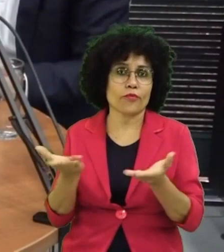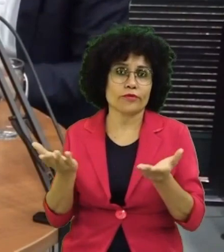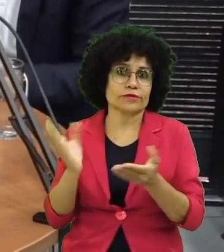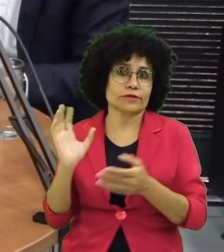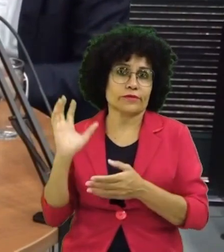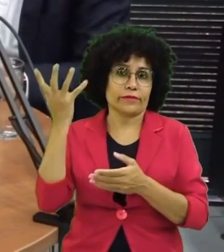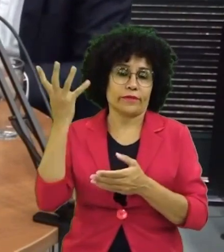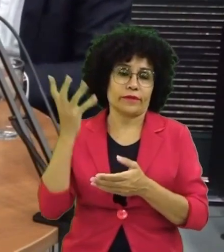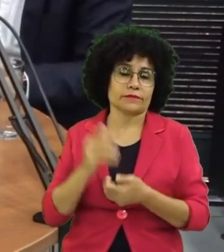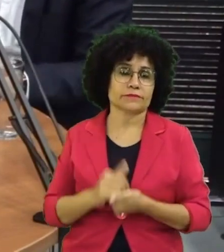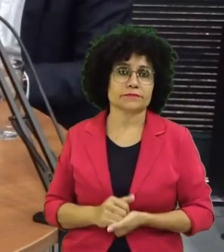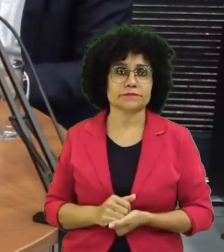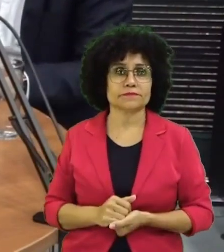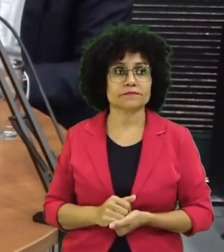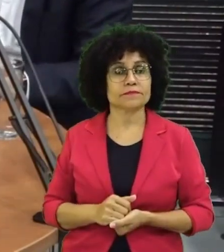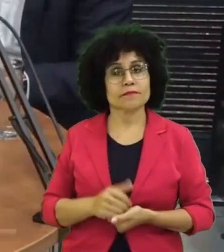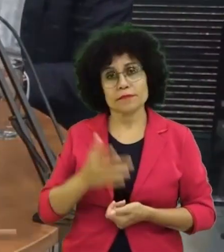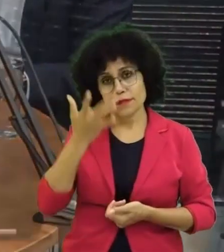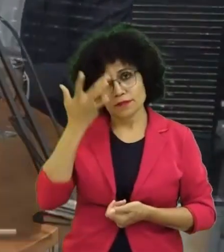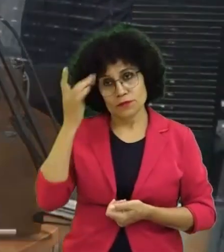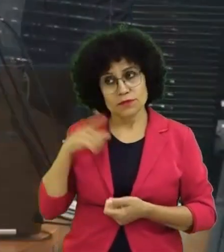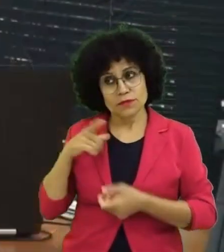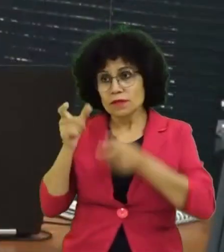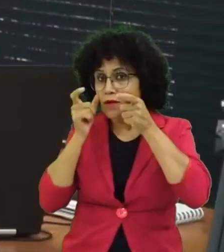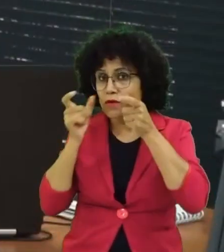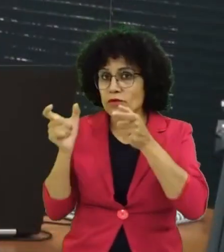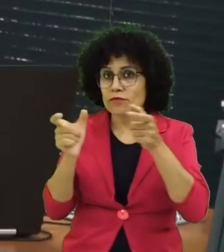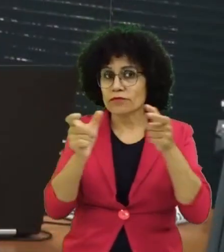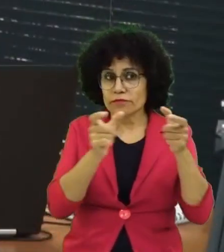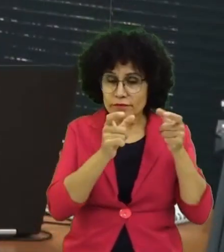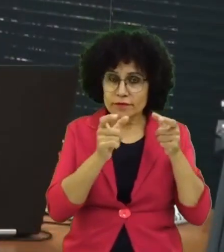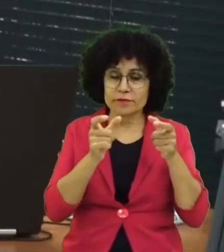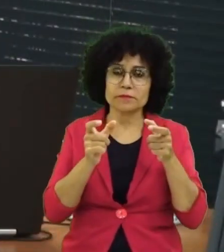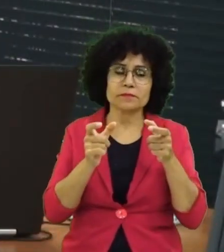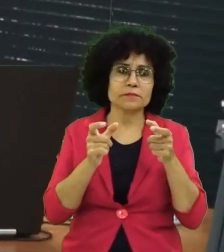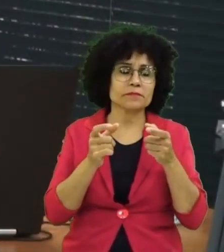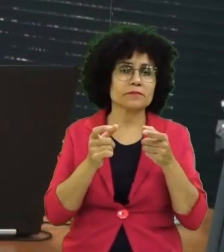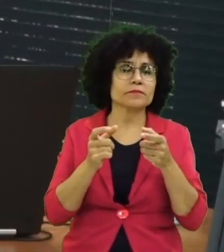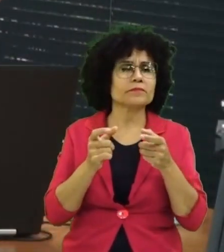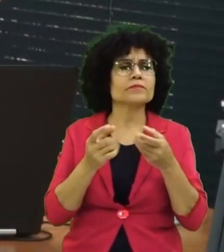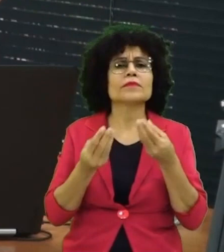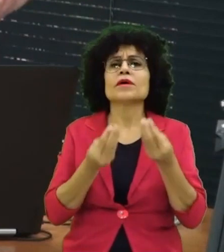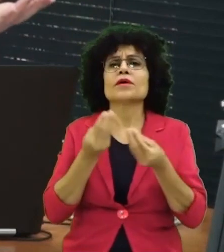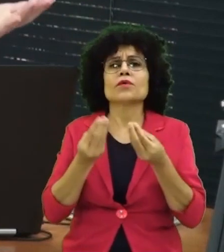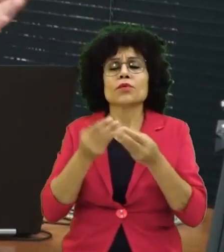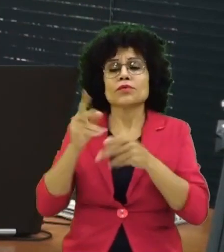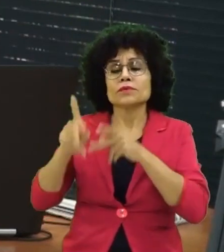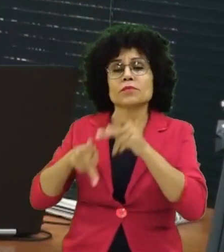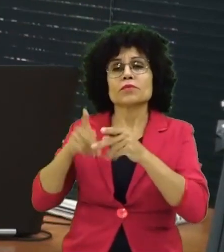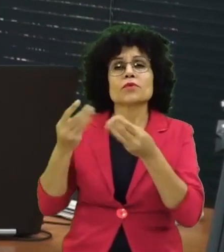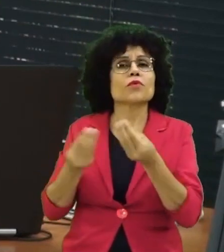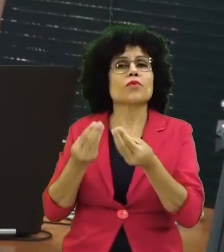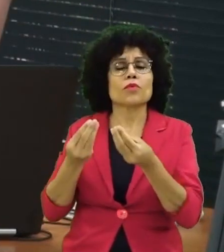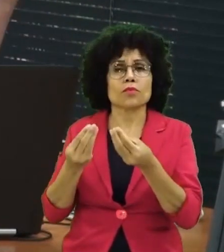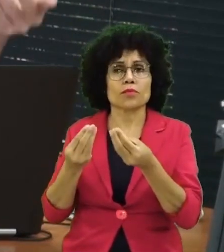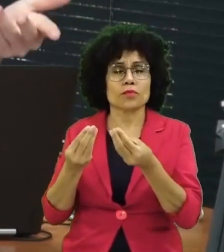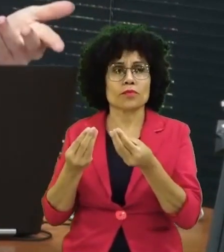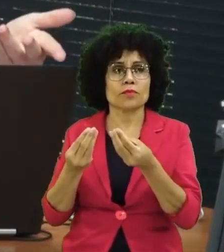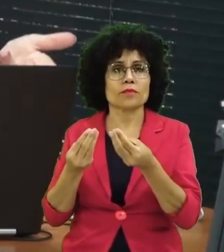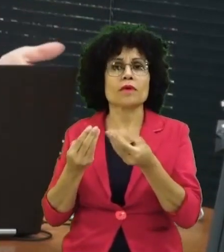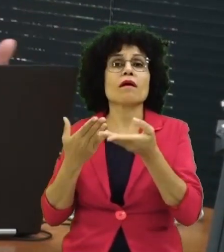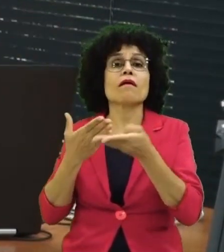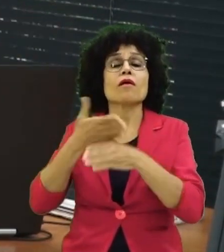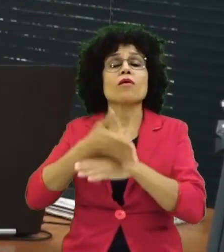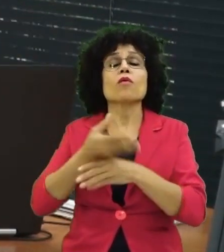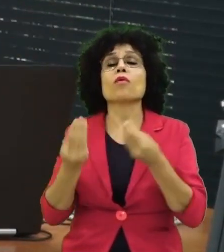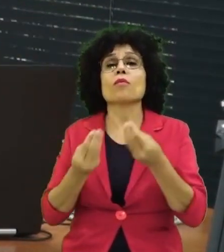problema. E para quem está nos ouvindo, às vezes, né, falando assim, sim, mas e onde a população entra, né? Entra diretamente no pós,